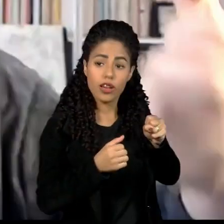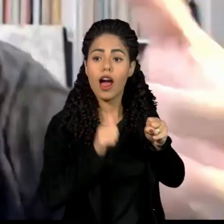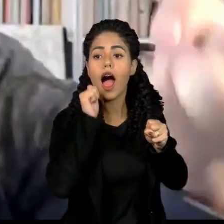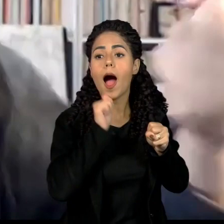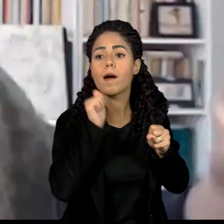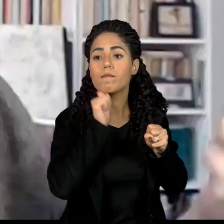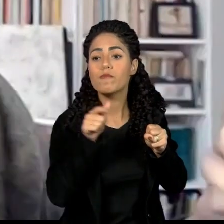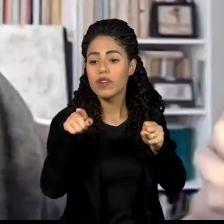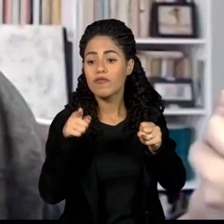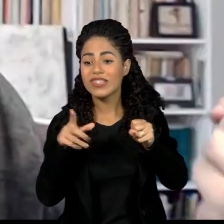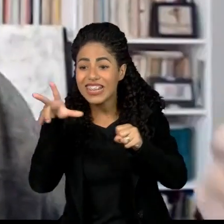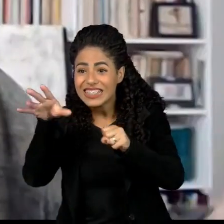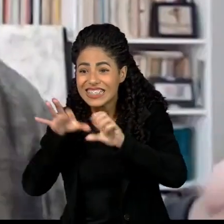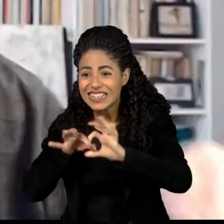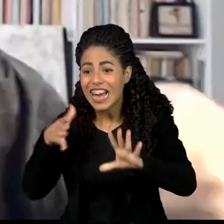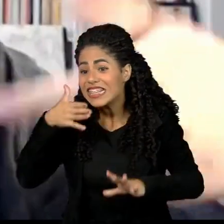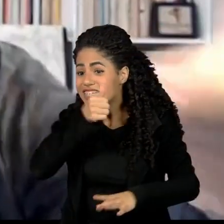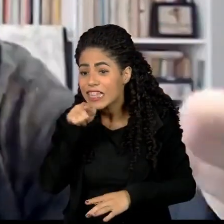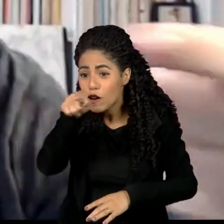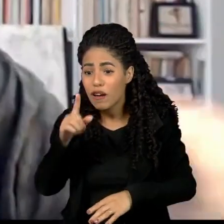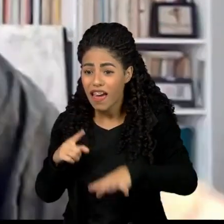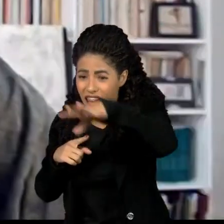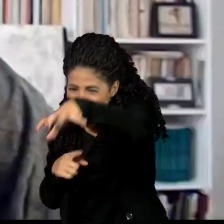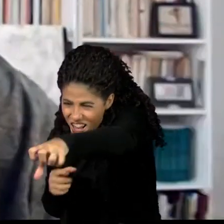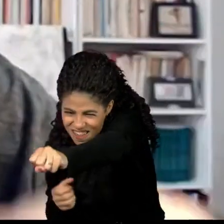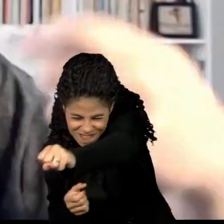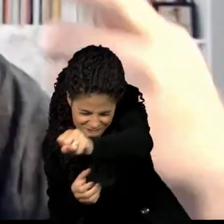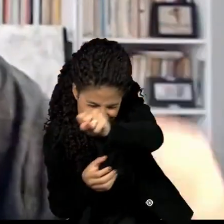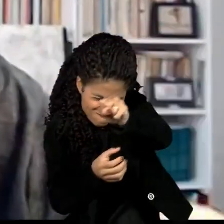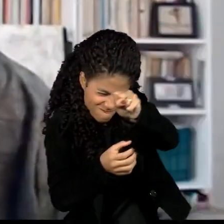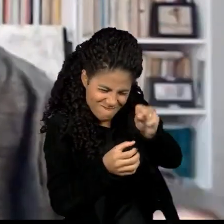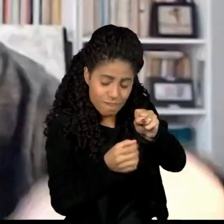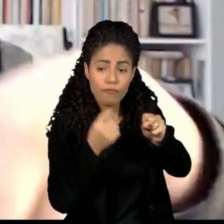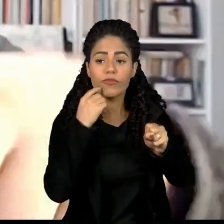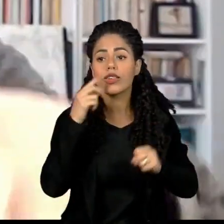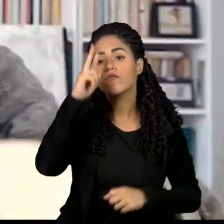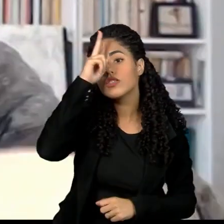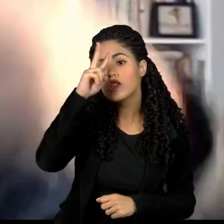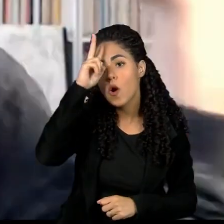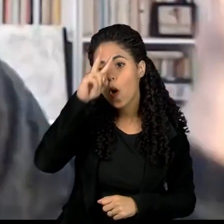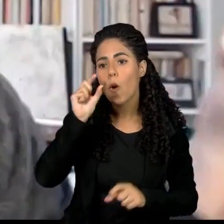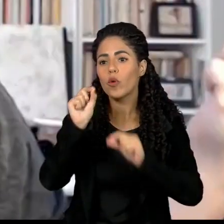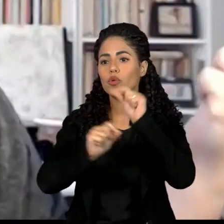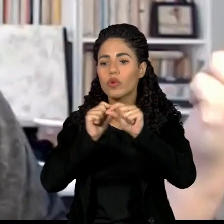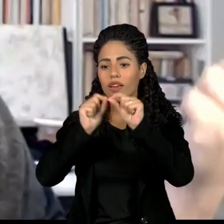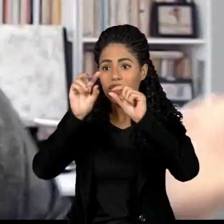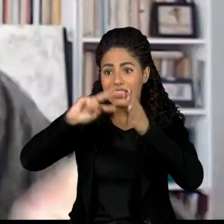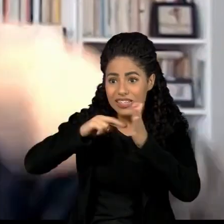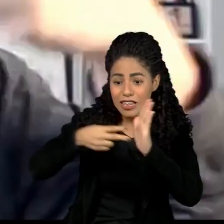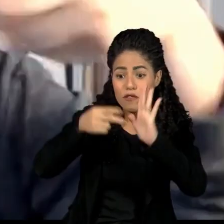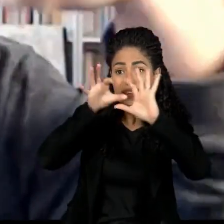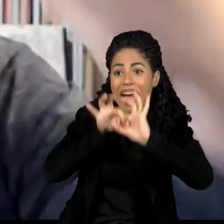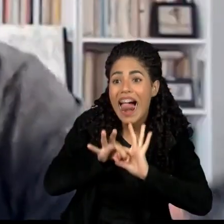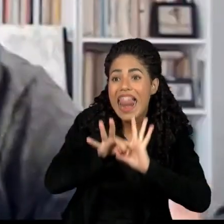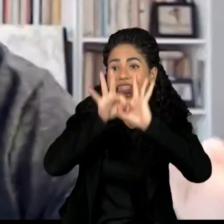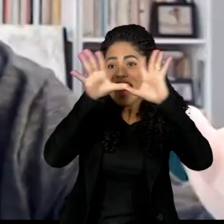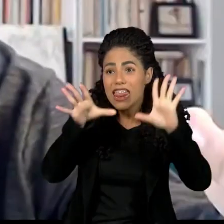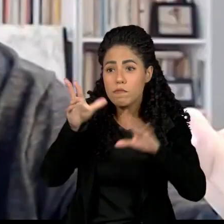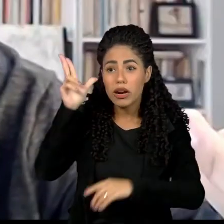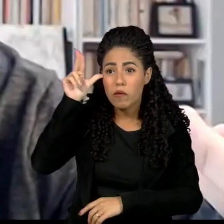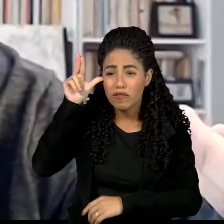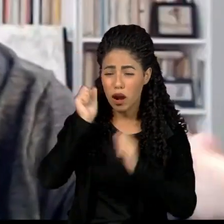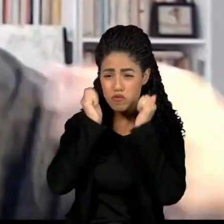freio de alguém? É você libertar alguém, né? Então, imagine que você conta essa história, mas dá o foco em libertar essa mulher dessas constrições